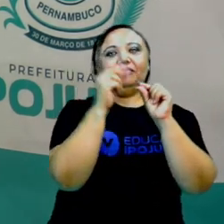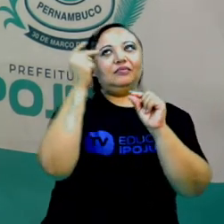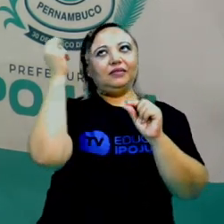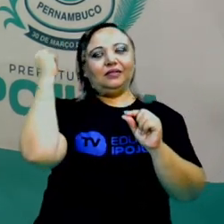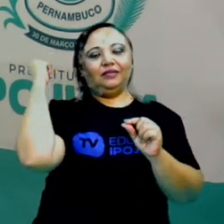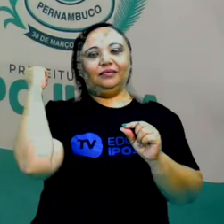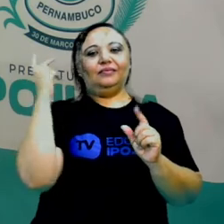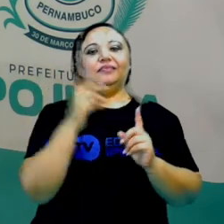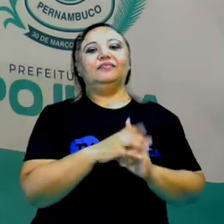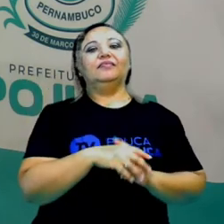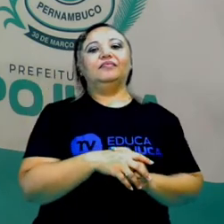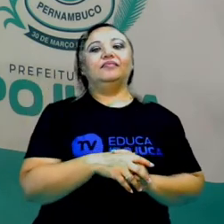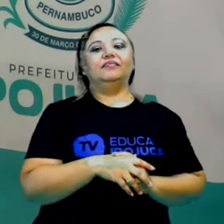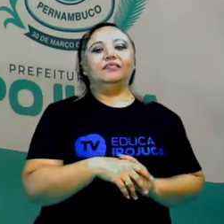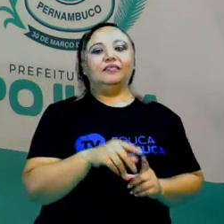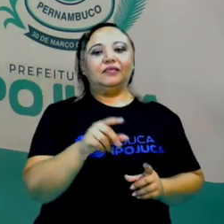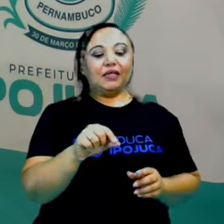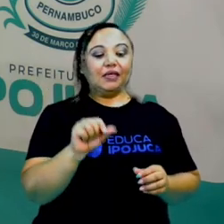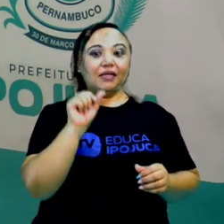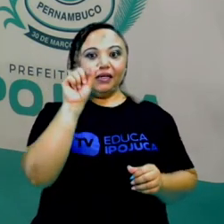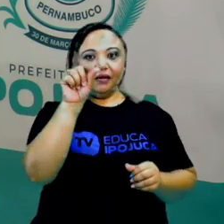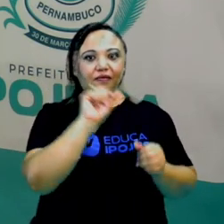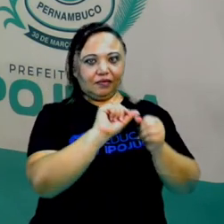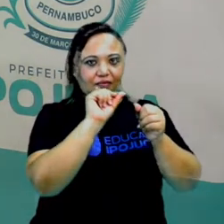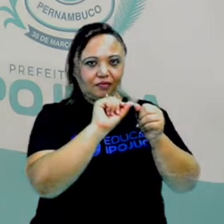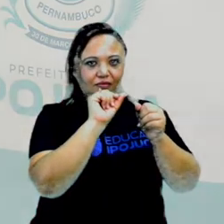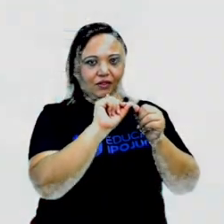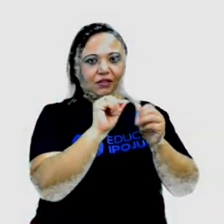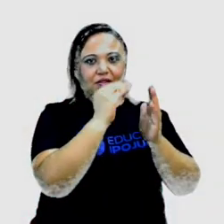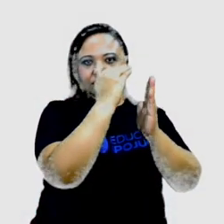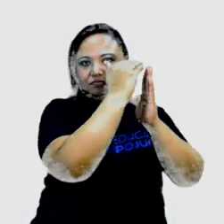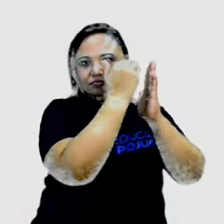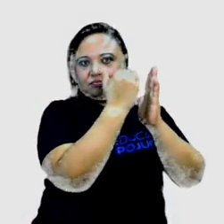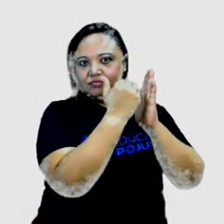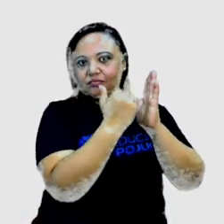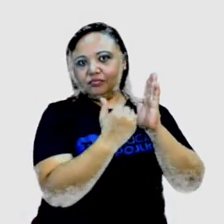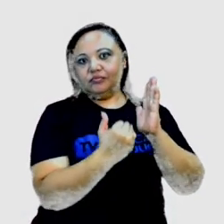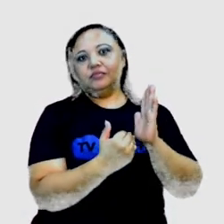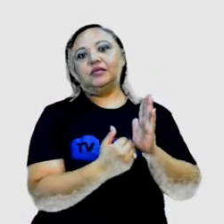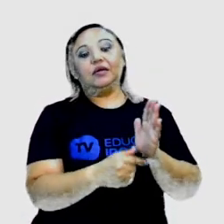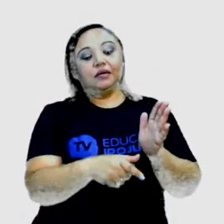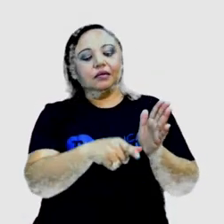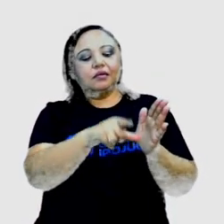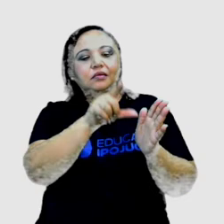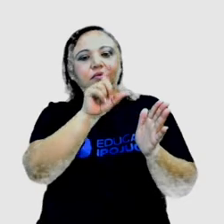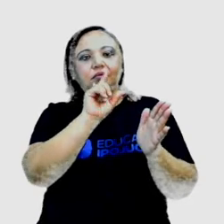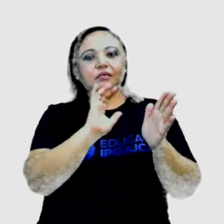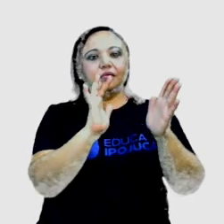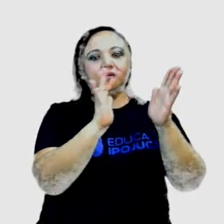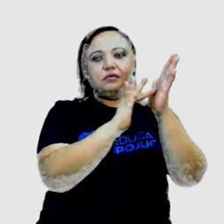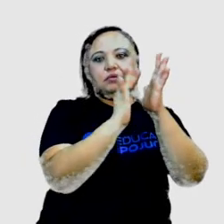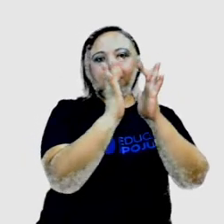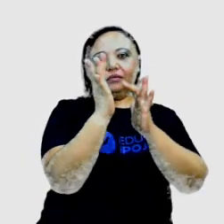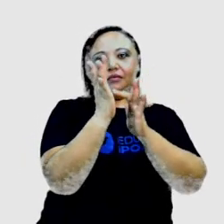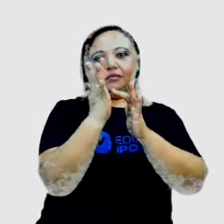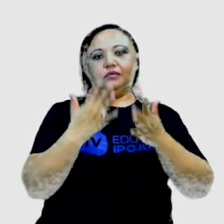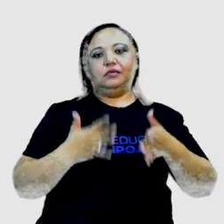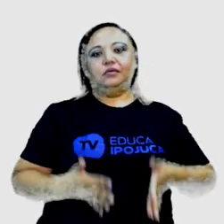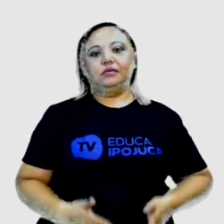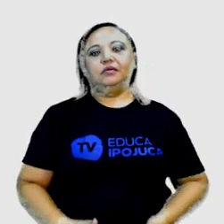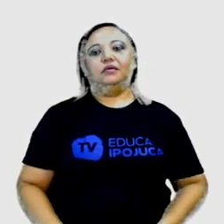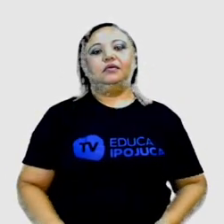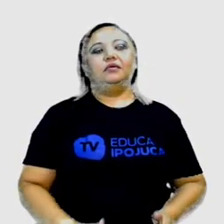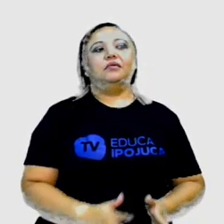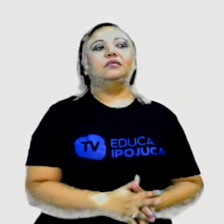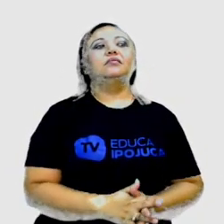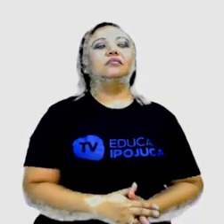antigo. Ele fez esse esquema até antes de Jesus Cristo nascer, né? Ele é